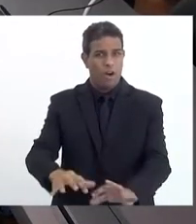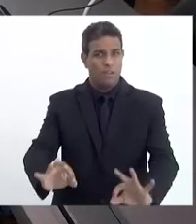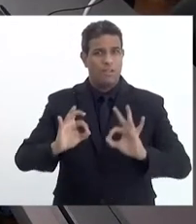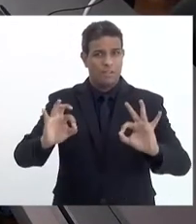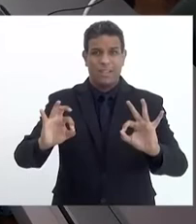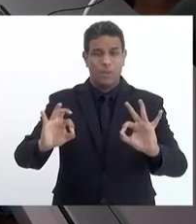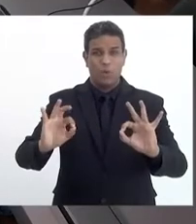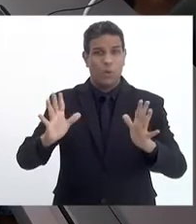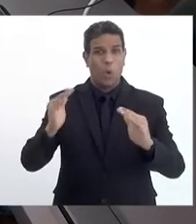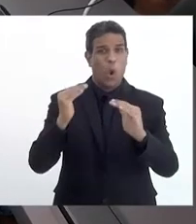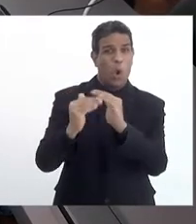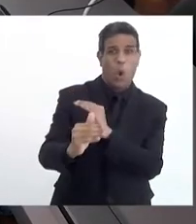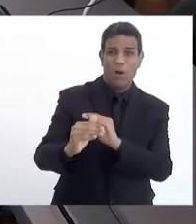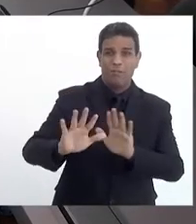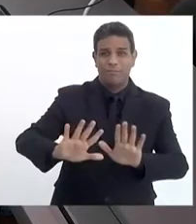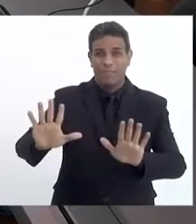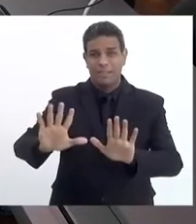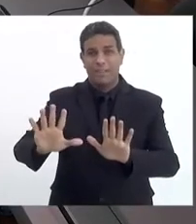discutindo o voto, não.